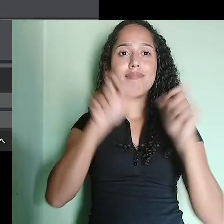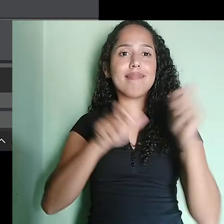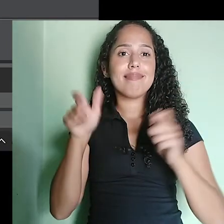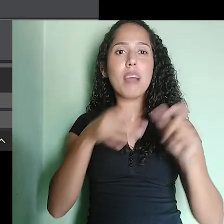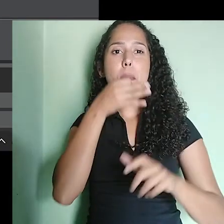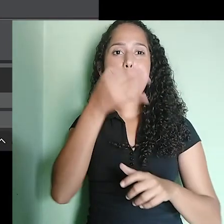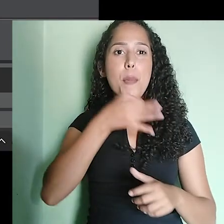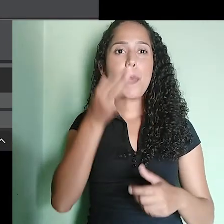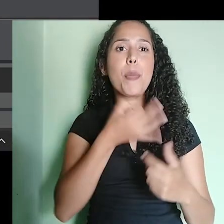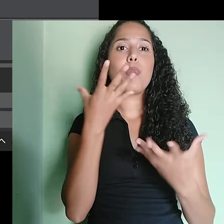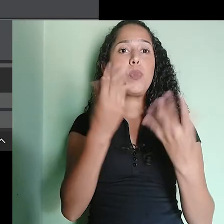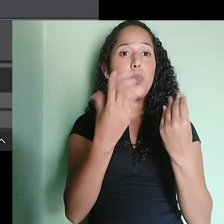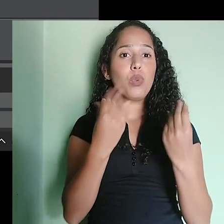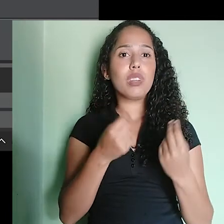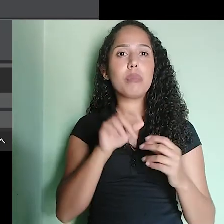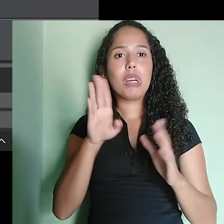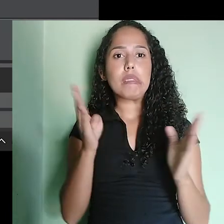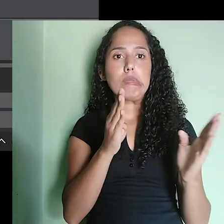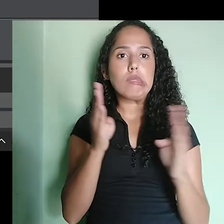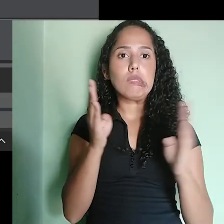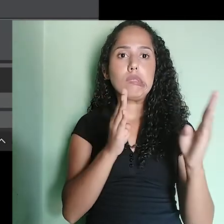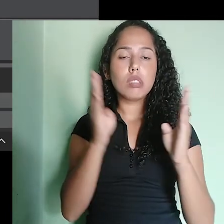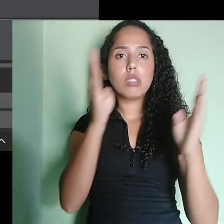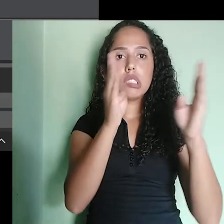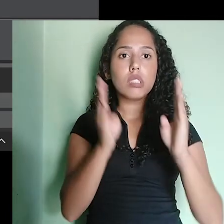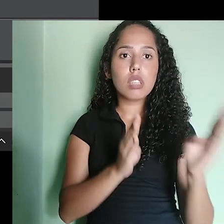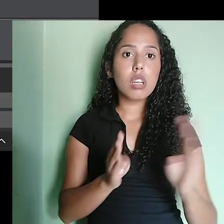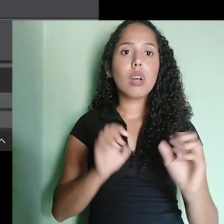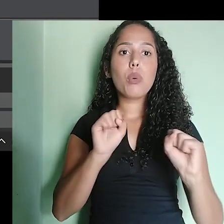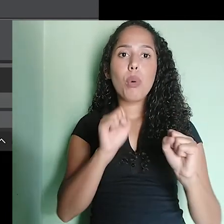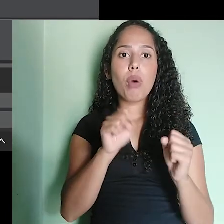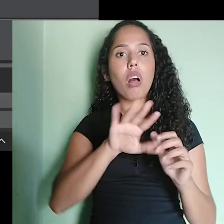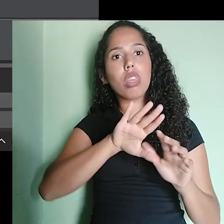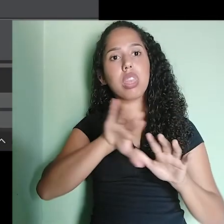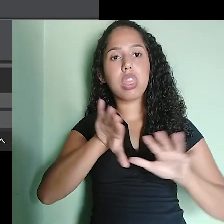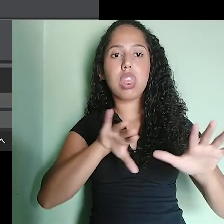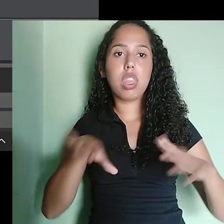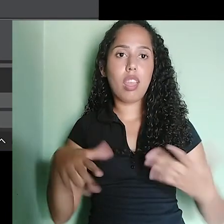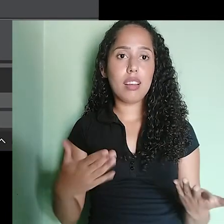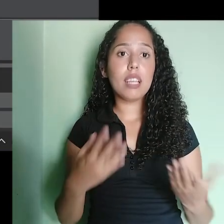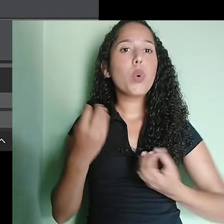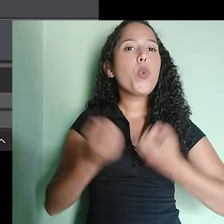Você pode correr o risco de arrastar um pouquinho para lá, um pouquinho para cá, e aí sair do lugar. Então, o